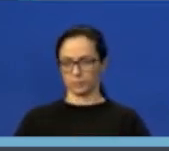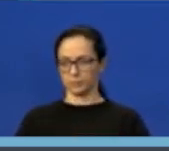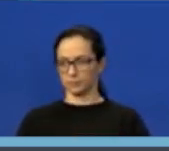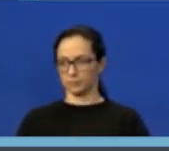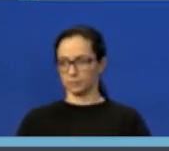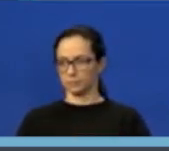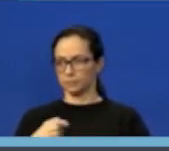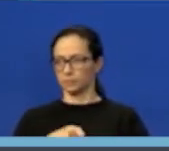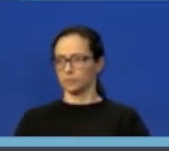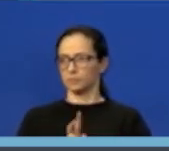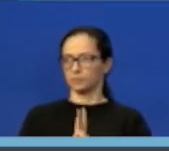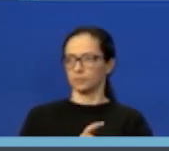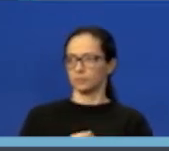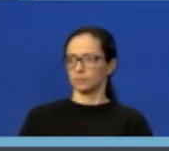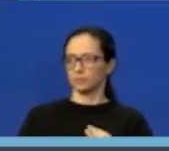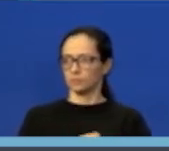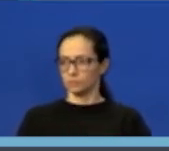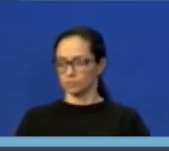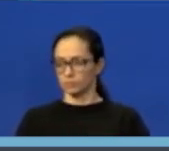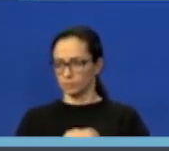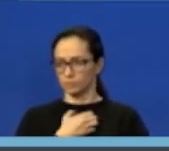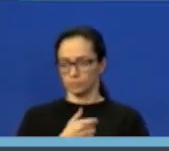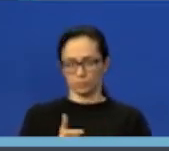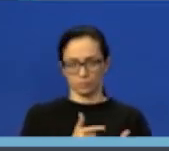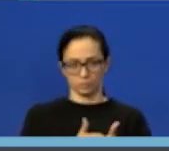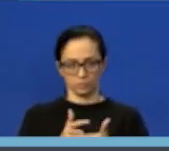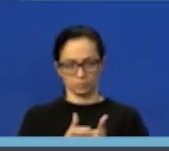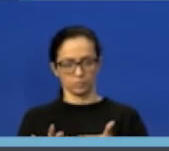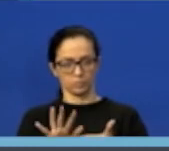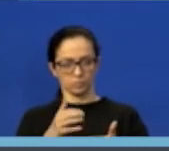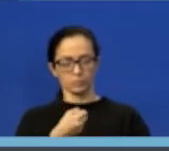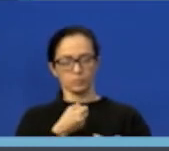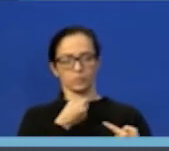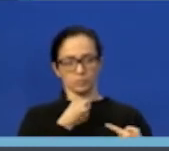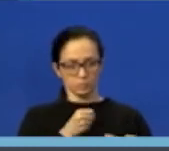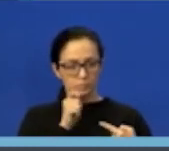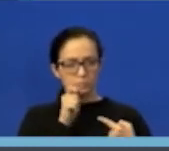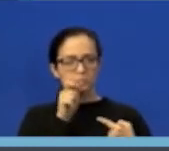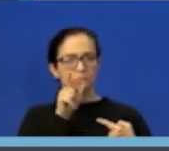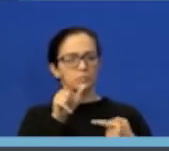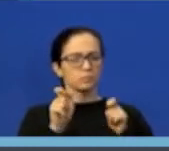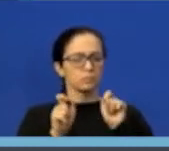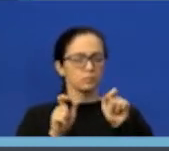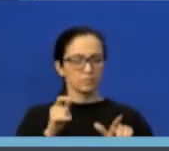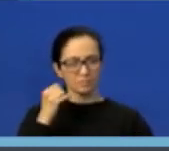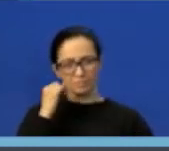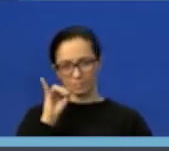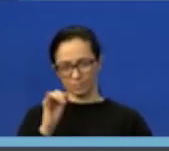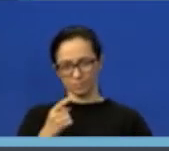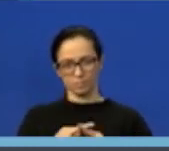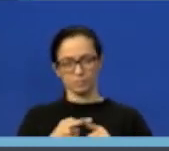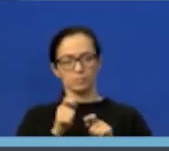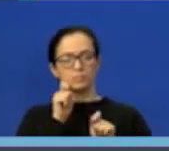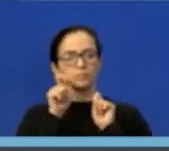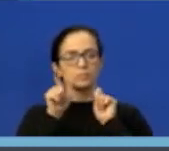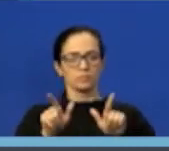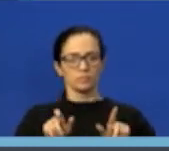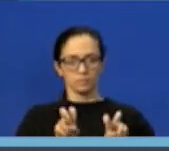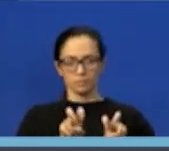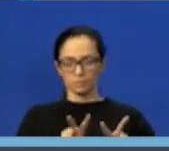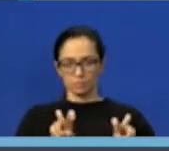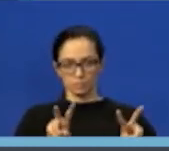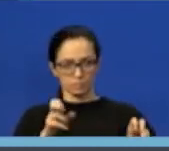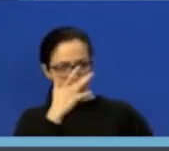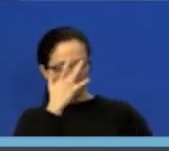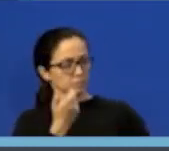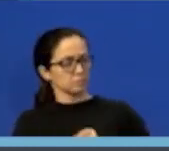devem ser seguidos são instruir precauções de gotículas na suspeita de tuberculose, porque essas gotículas elas podem